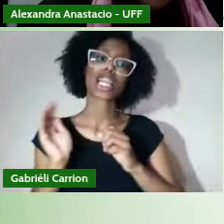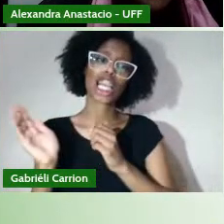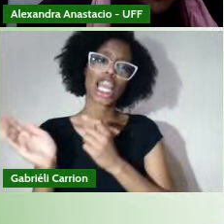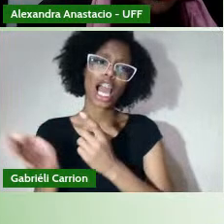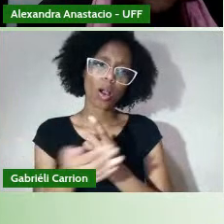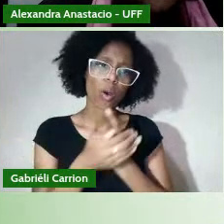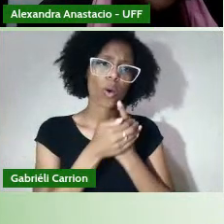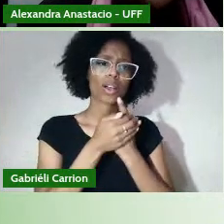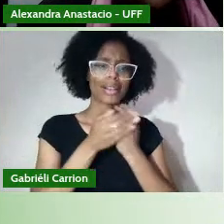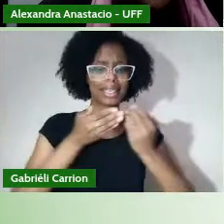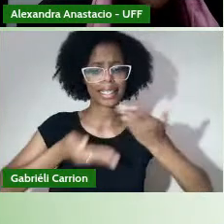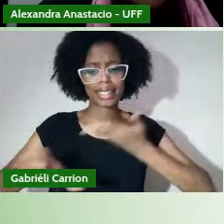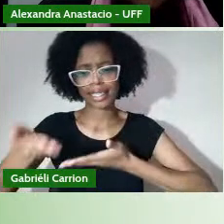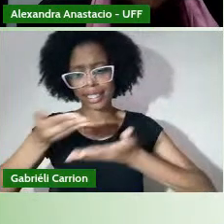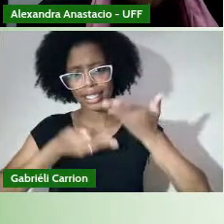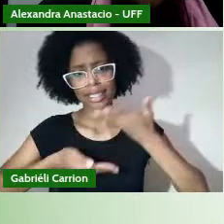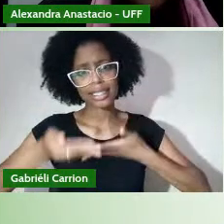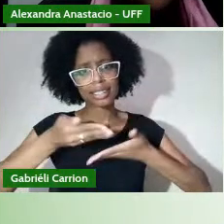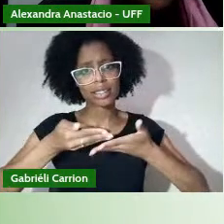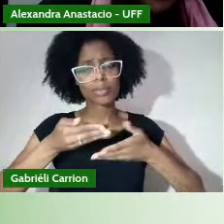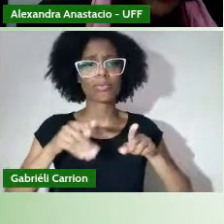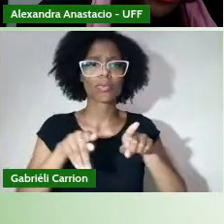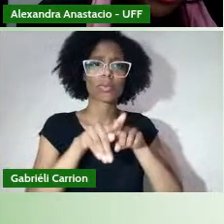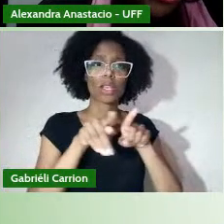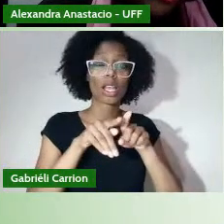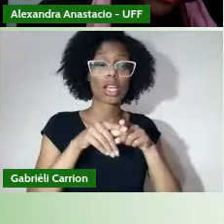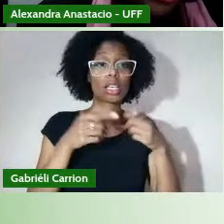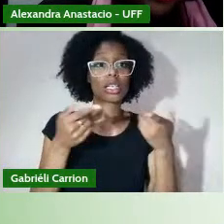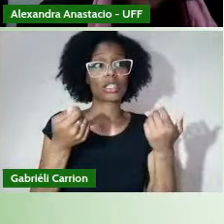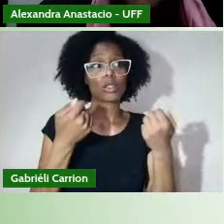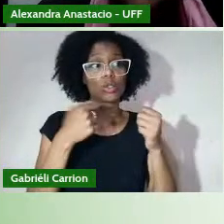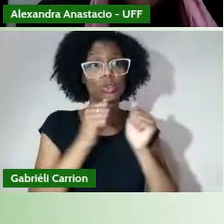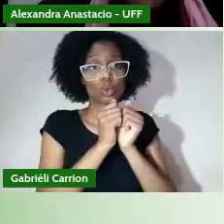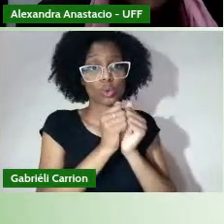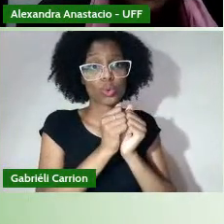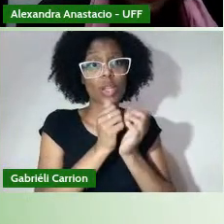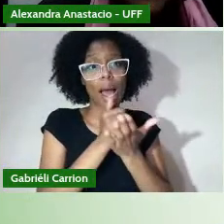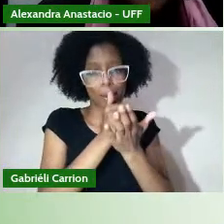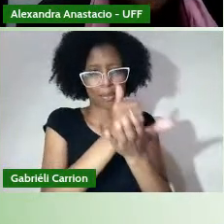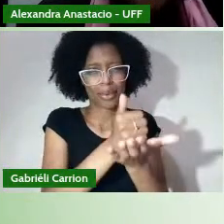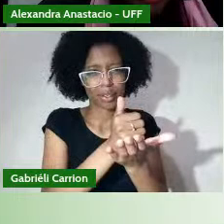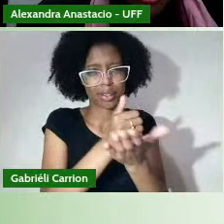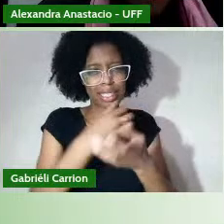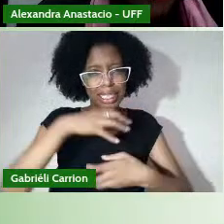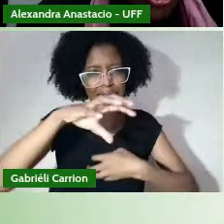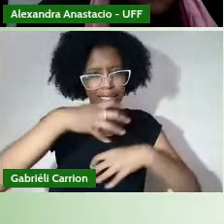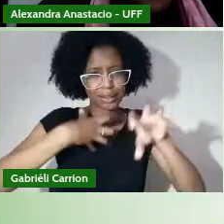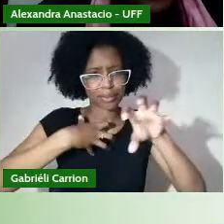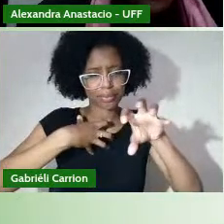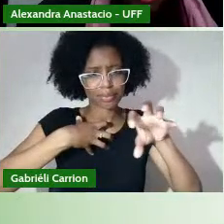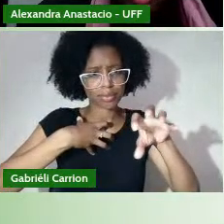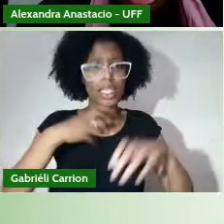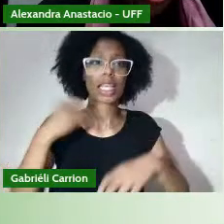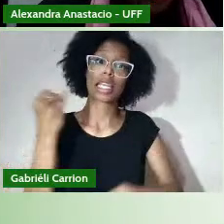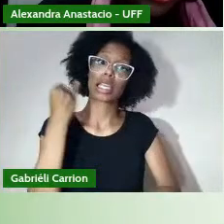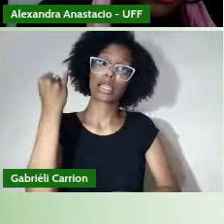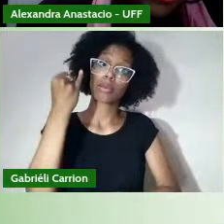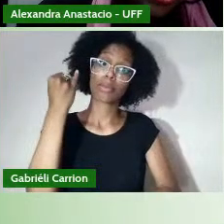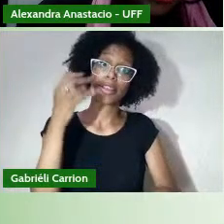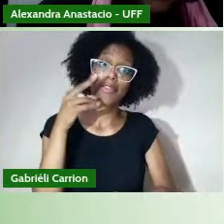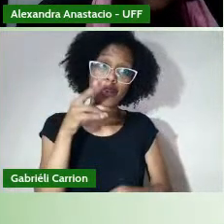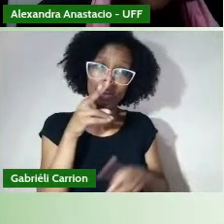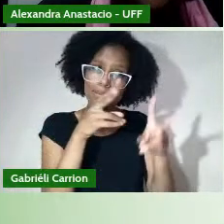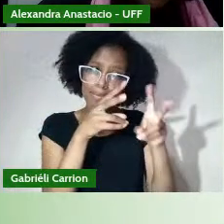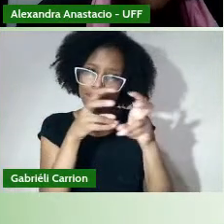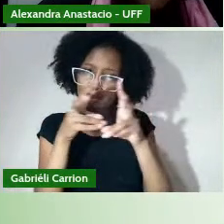de integração, né? Com esses estudantes, né? Então, é muito importante a gente